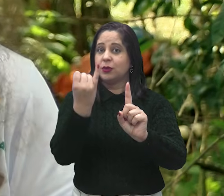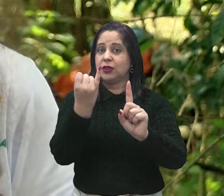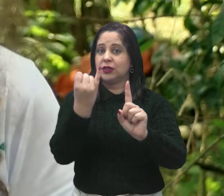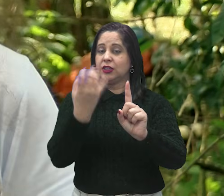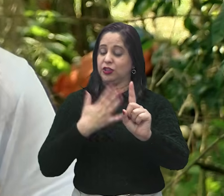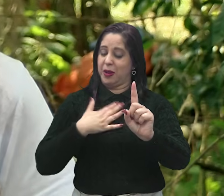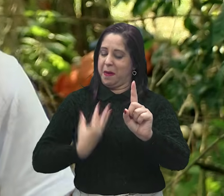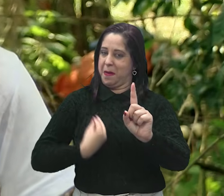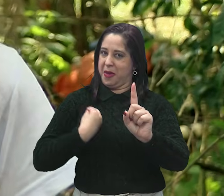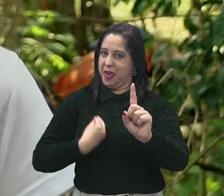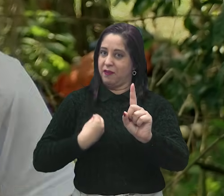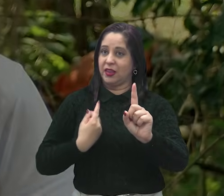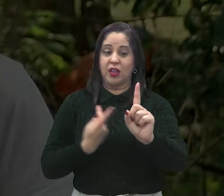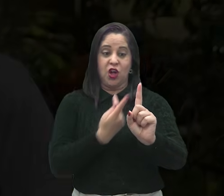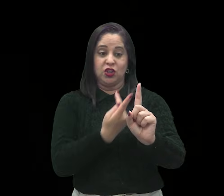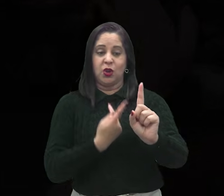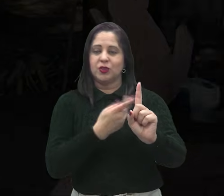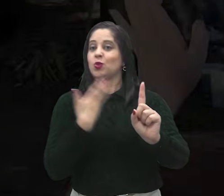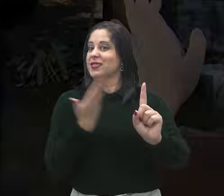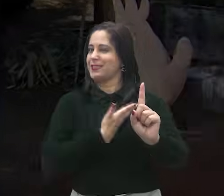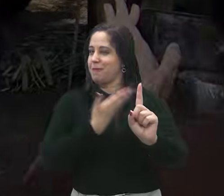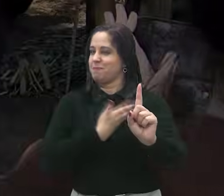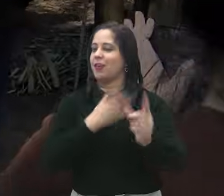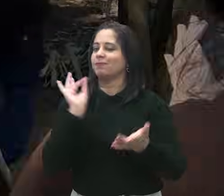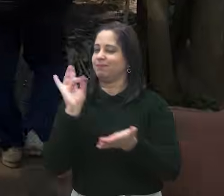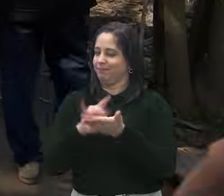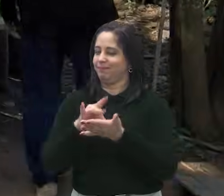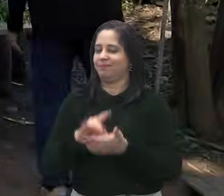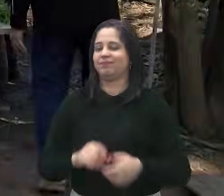tornou grandes amigas.